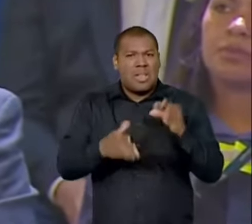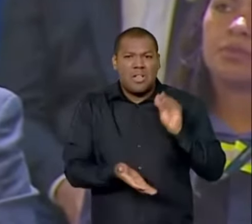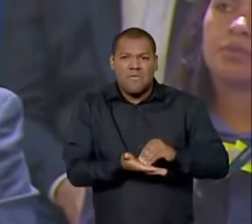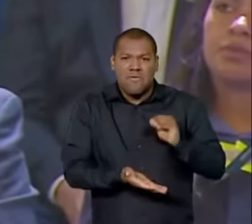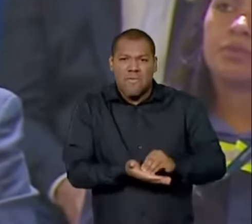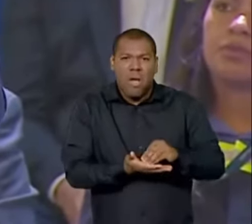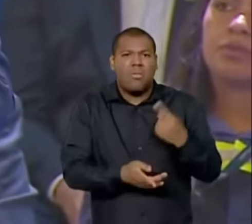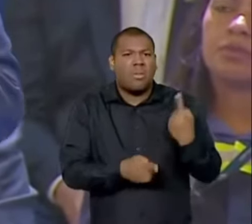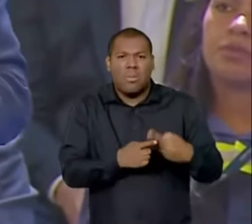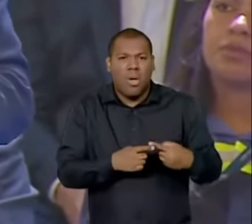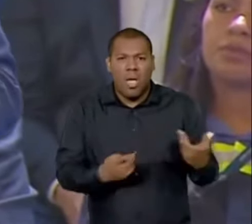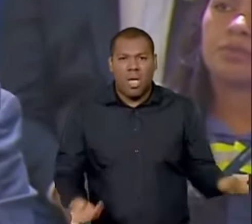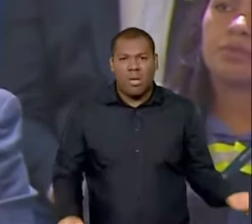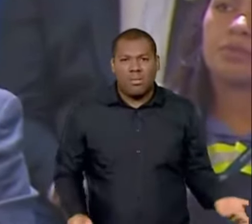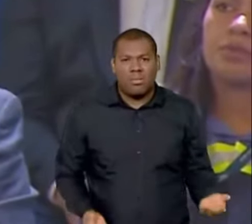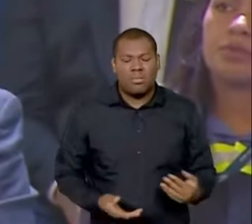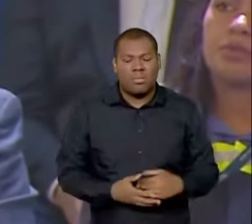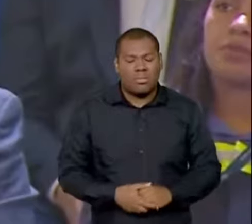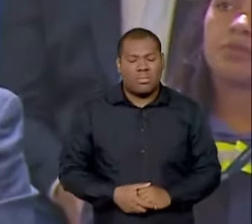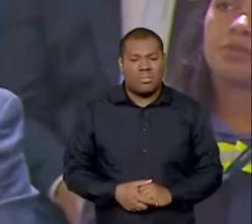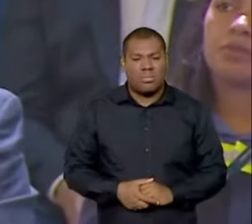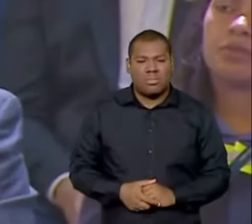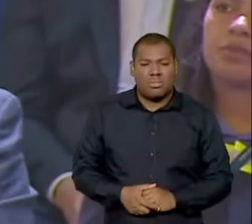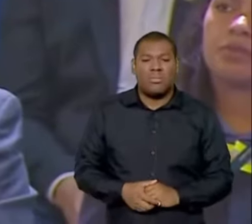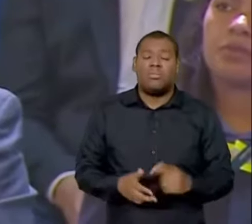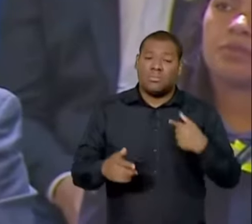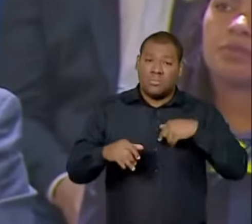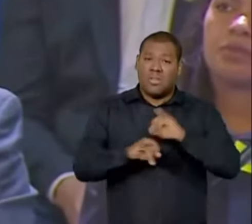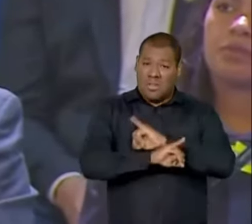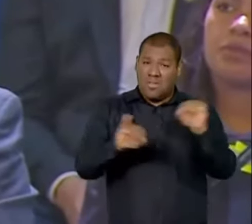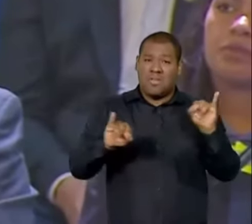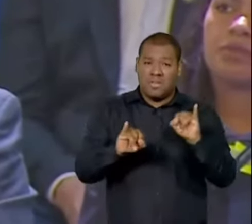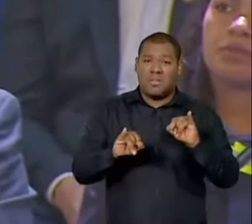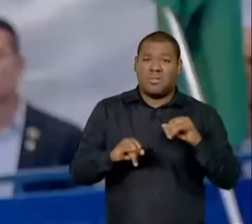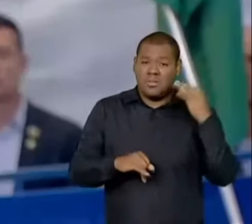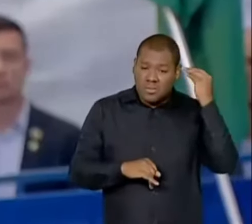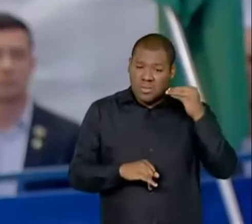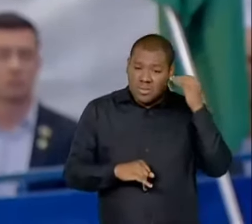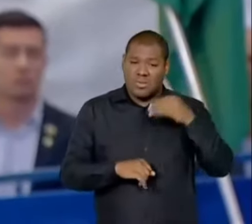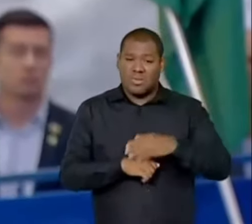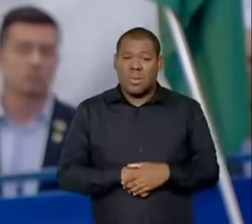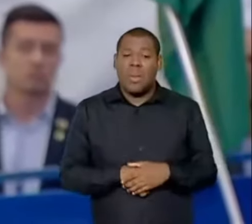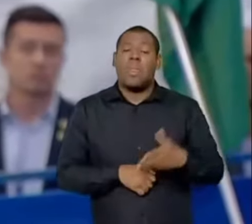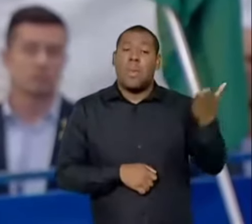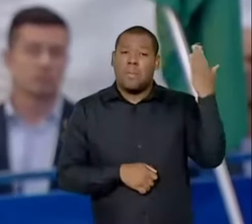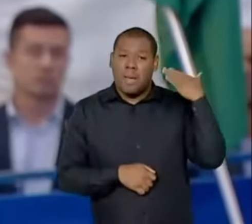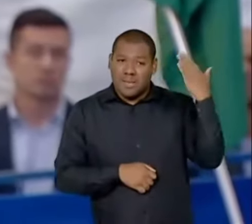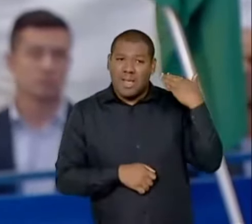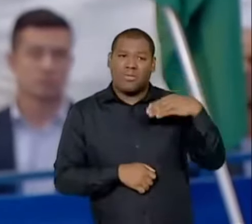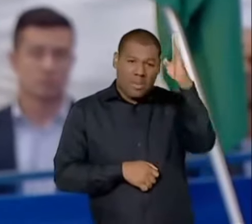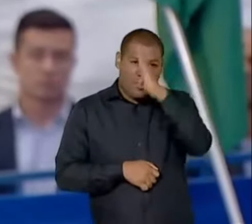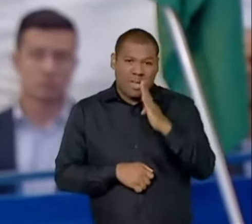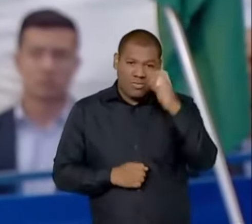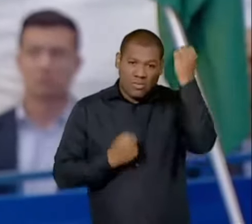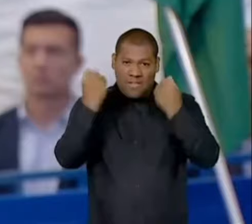Eu queria contar para vocês um caso. O Brasil já fechou muitas fábricas de